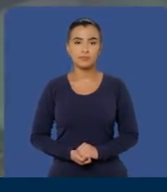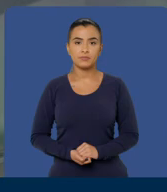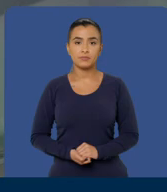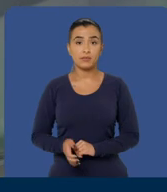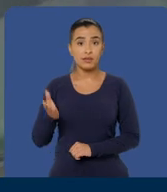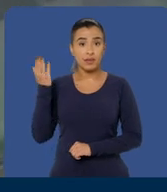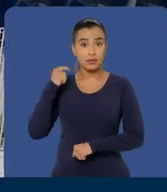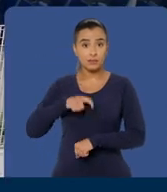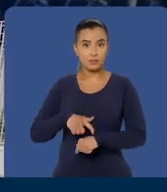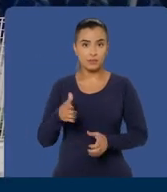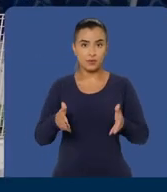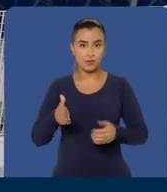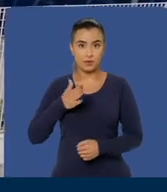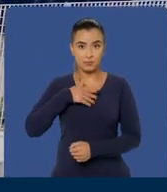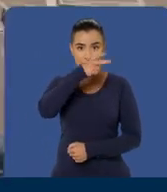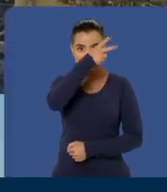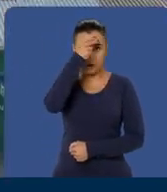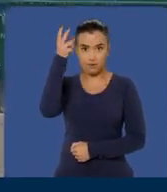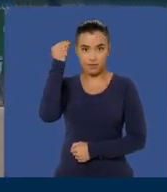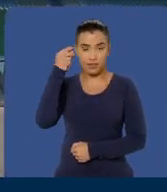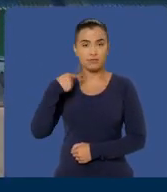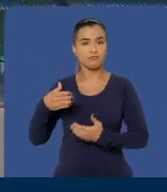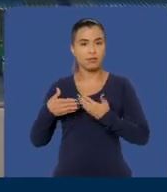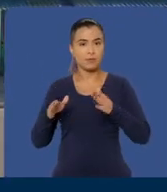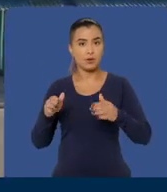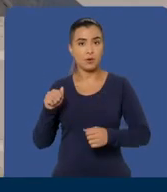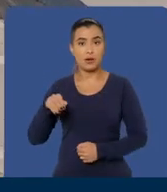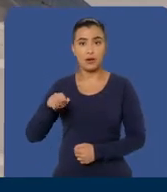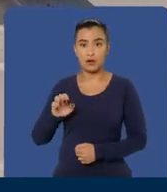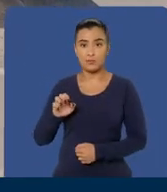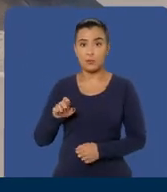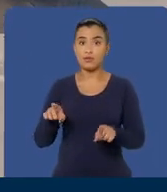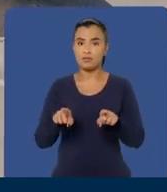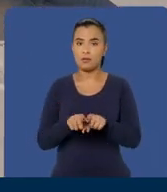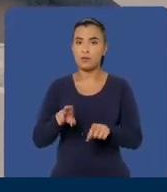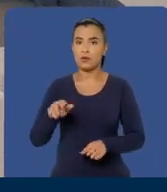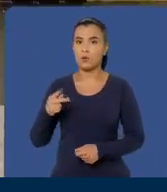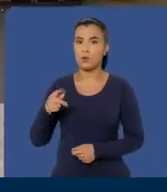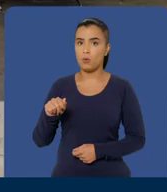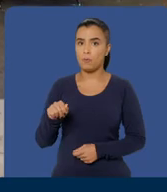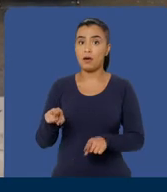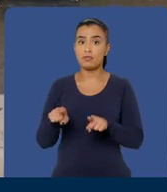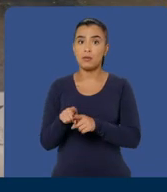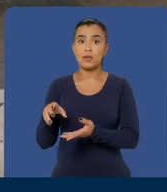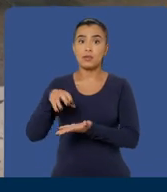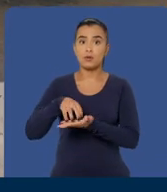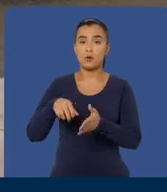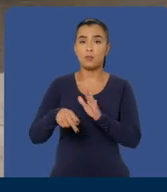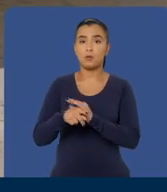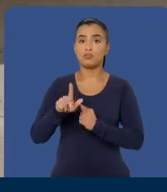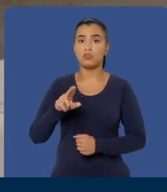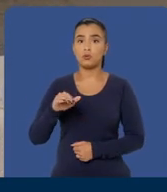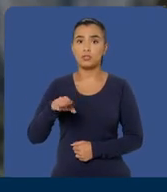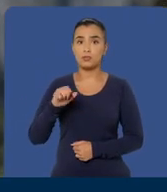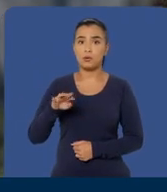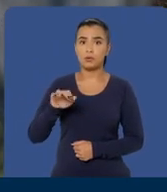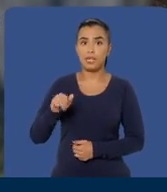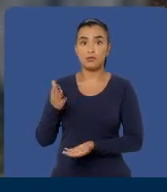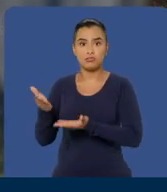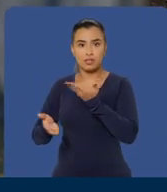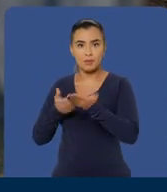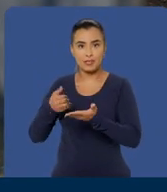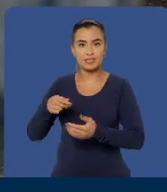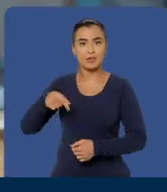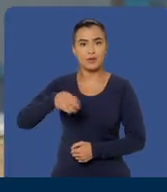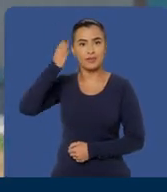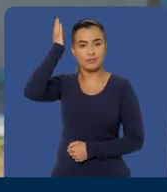No meu tempo de prefeito, fizemos o AME, as UPAs e trouxemos a rede do Simão Touro de reabilitação para Taubaté. Ver